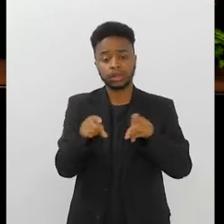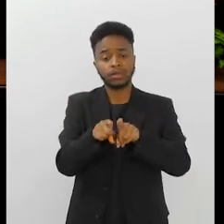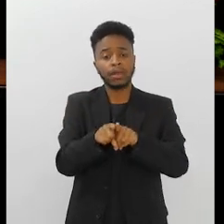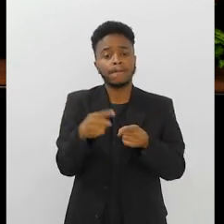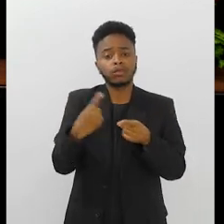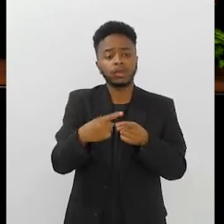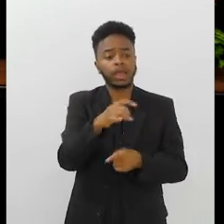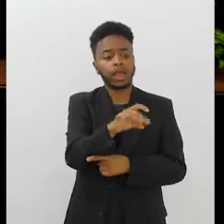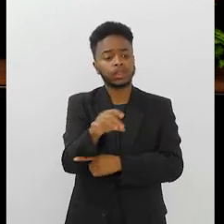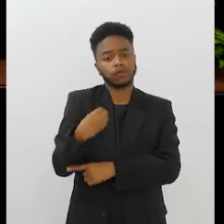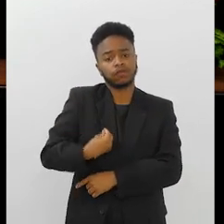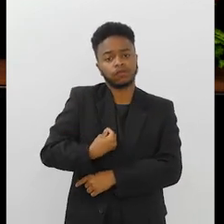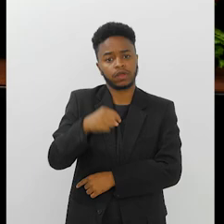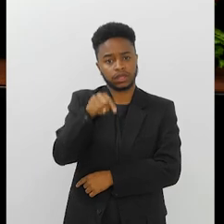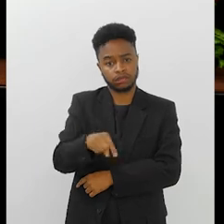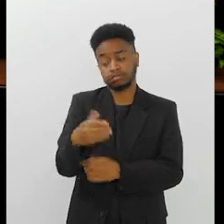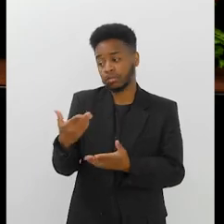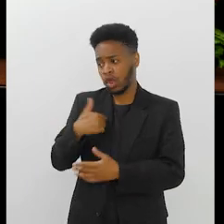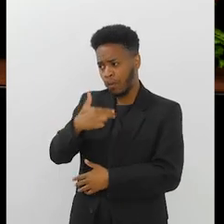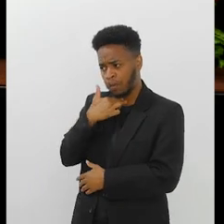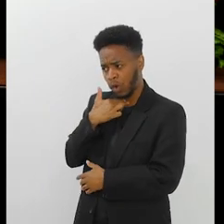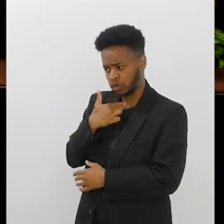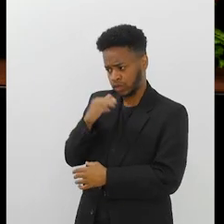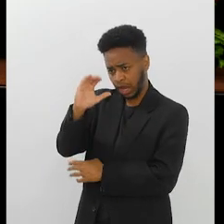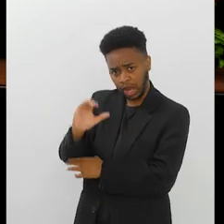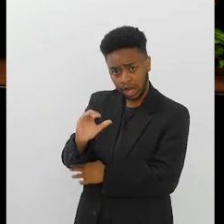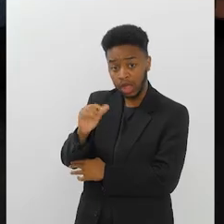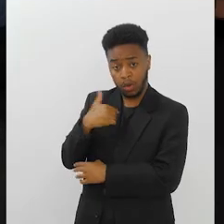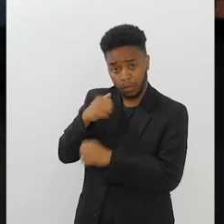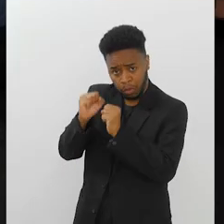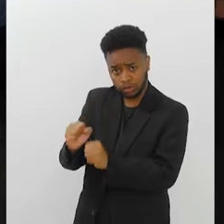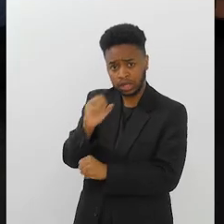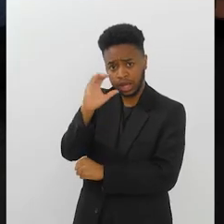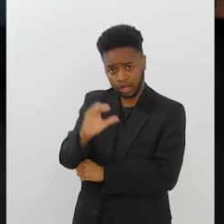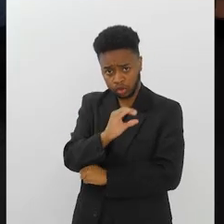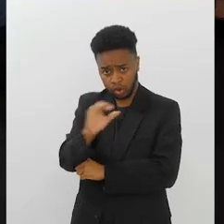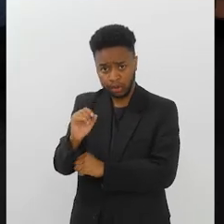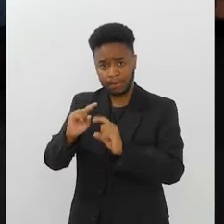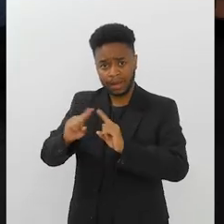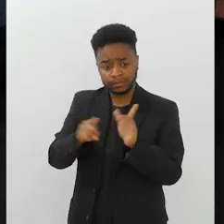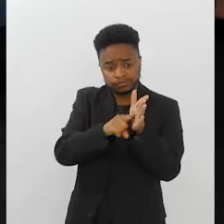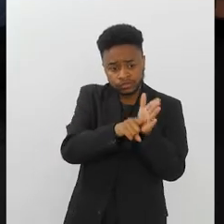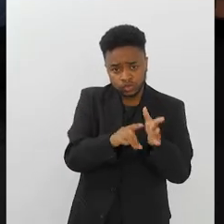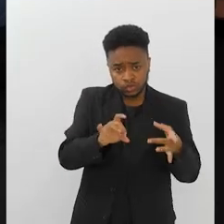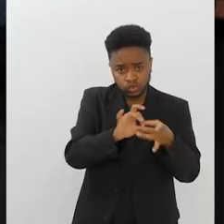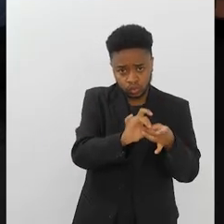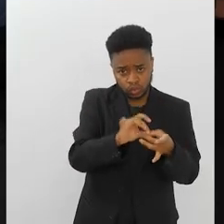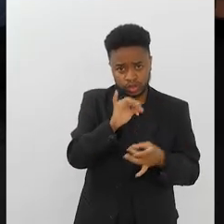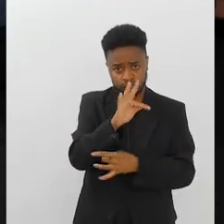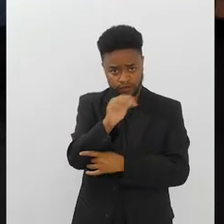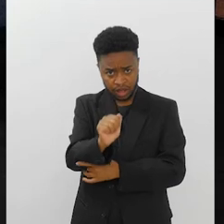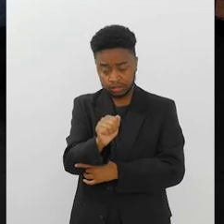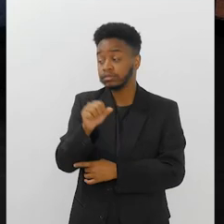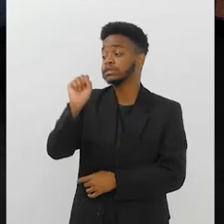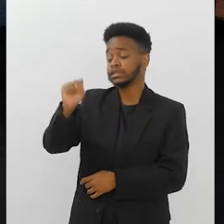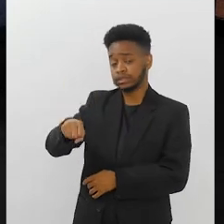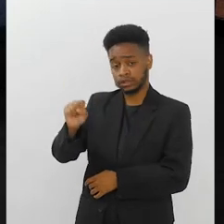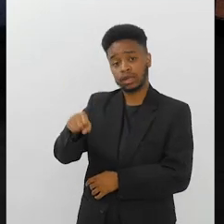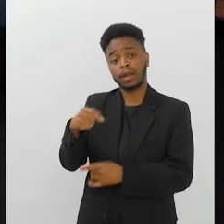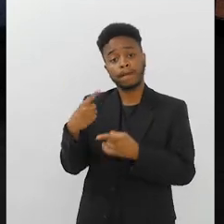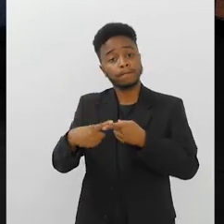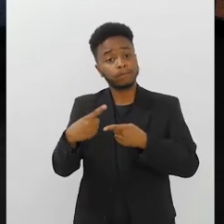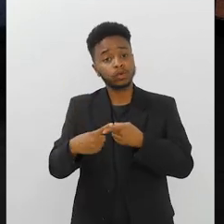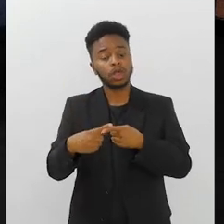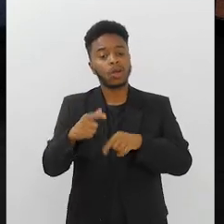cada criatura estar nessa terra então eu posso ser católica e posso ir me consultar no Com certeza partimos do um princípio de que